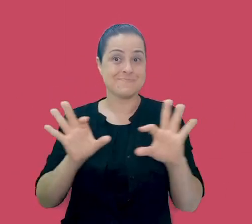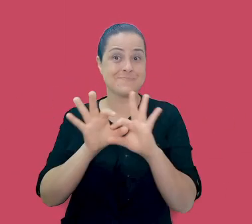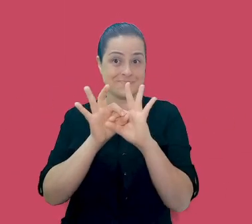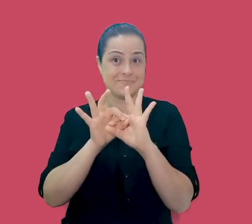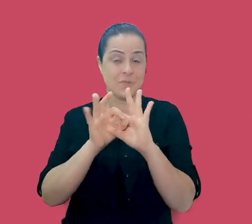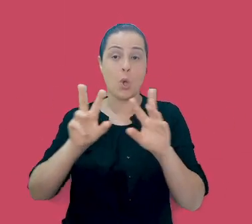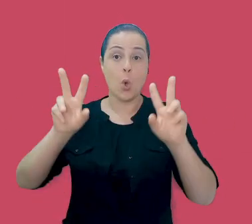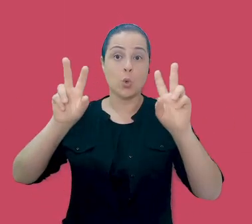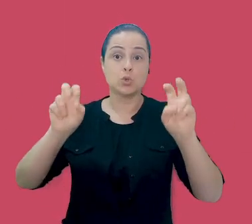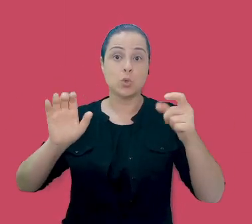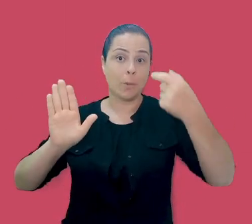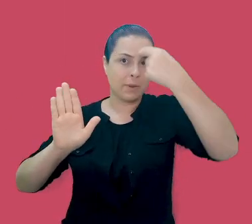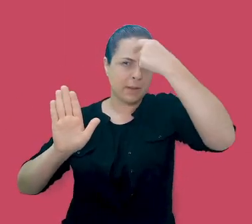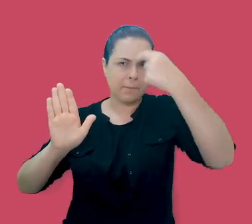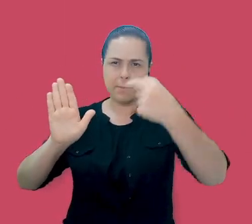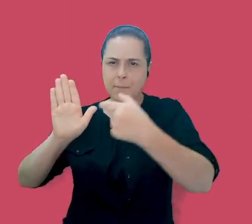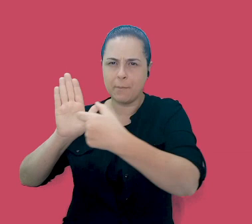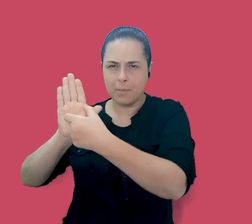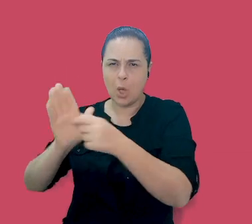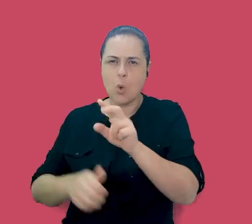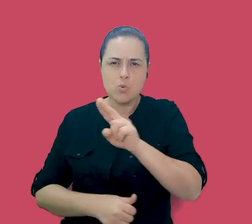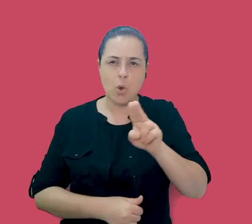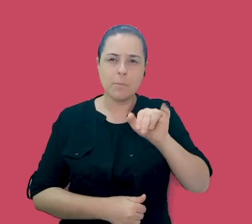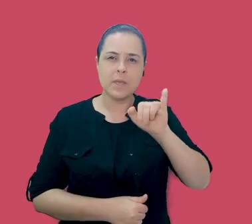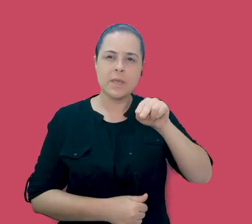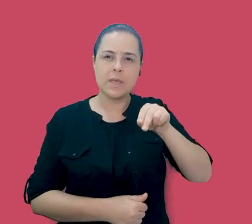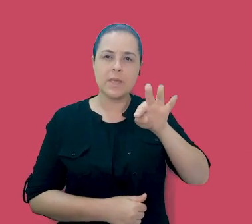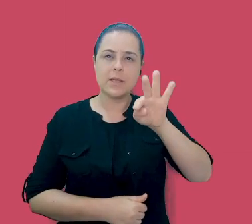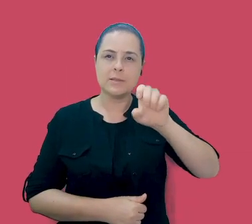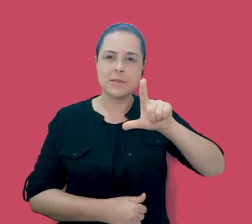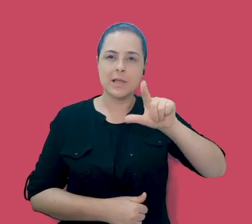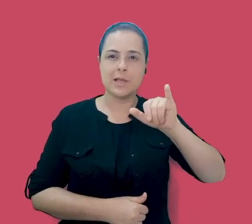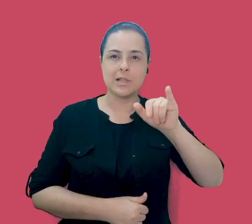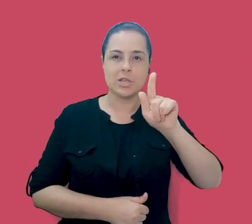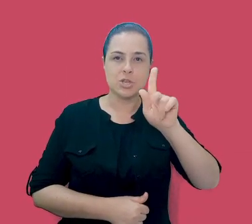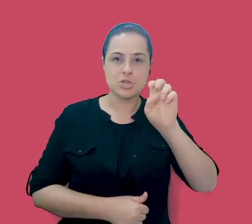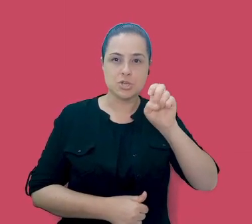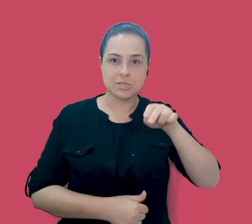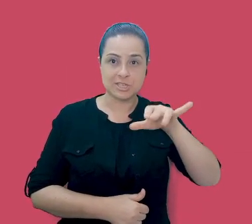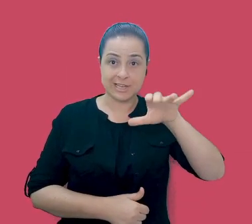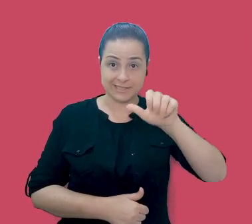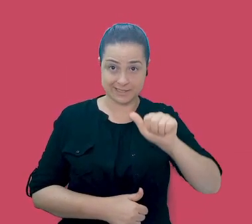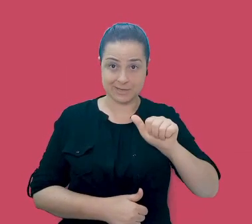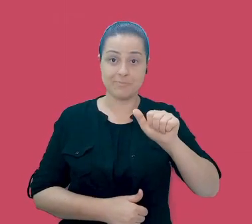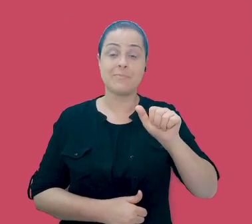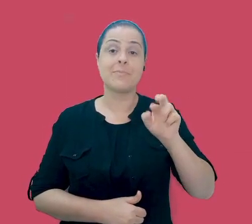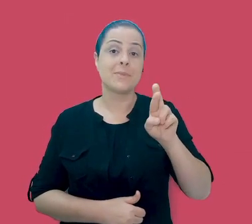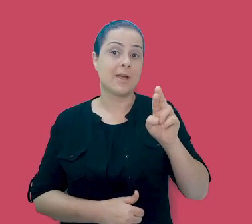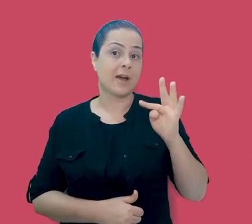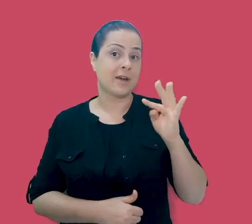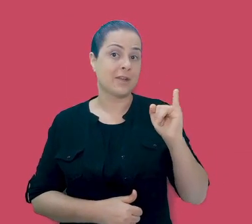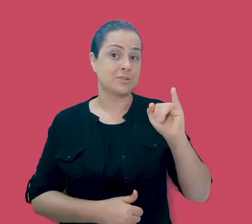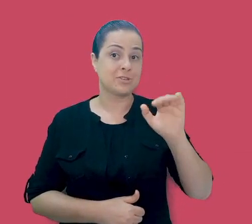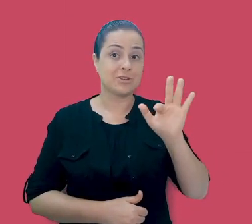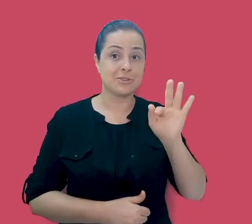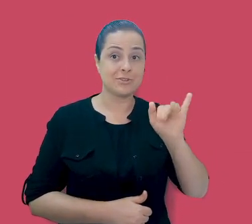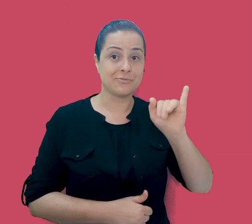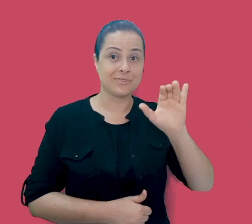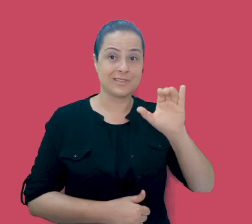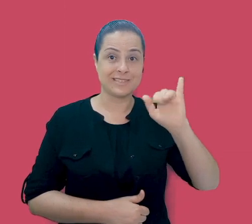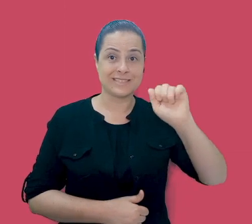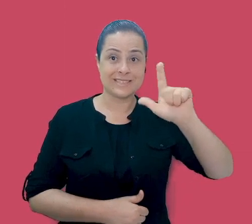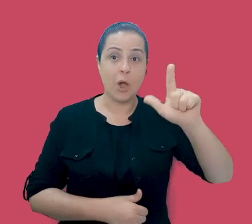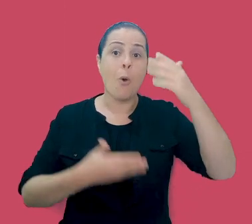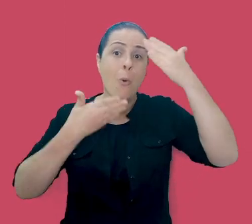vai falar de inteligência artificial. Então, Fê, super bem-vindo mais uma vez. Obrigada por aturar a gente há tanto